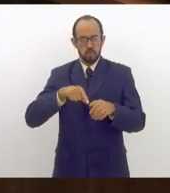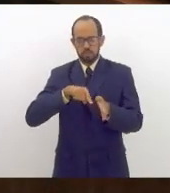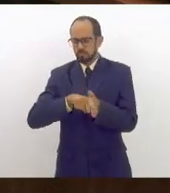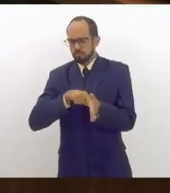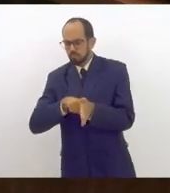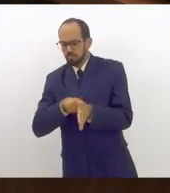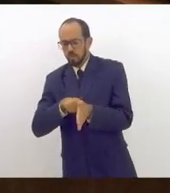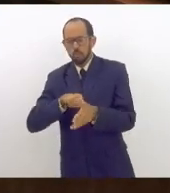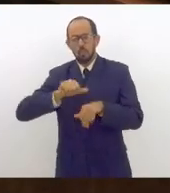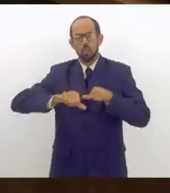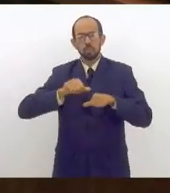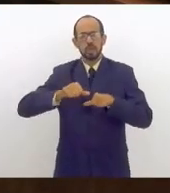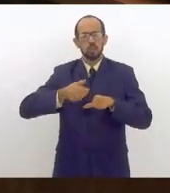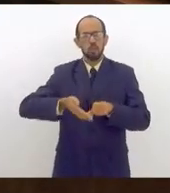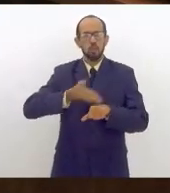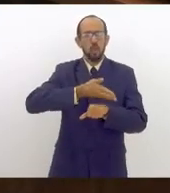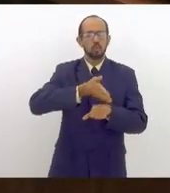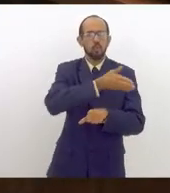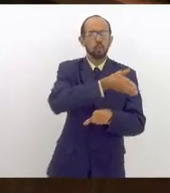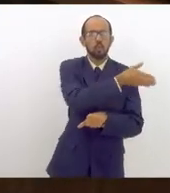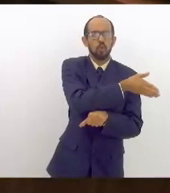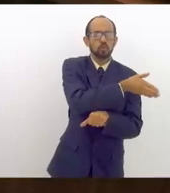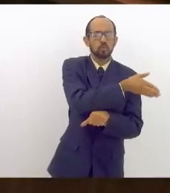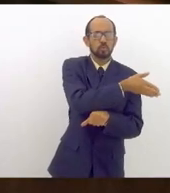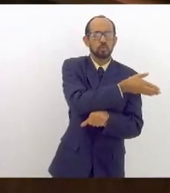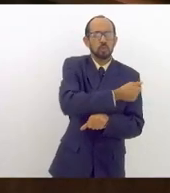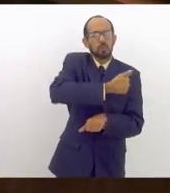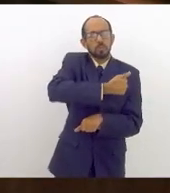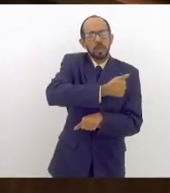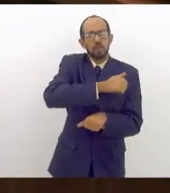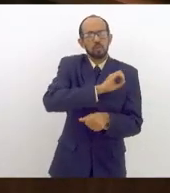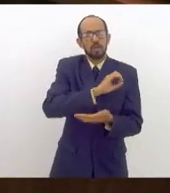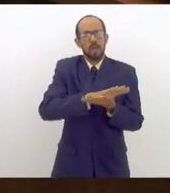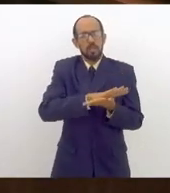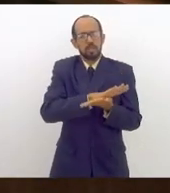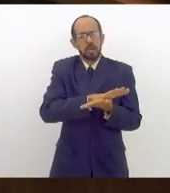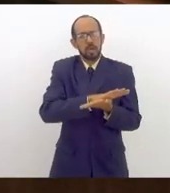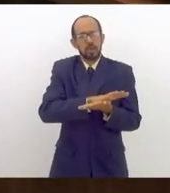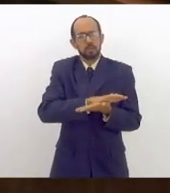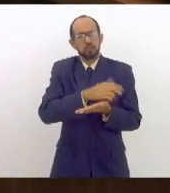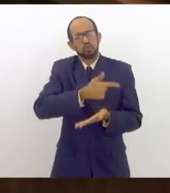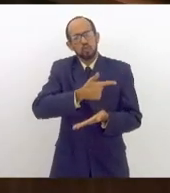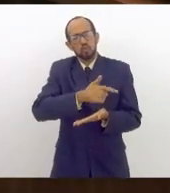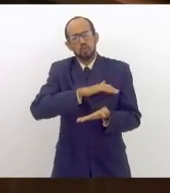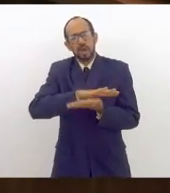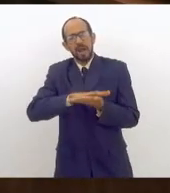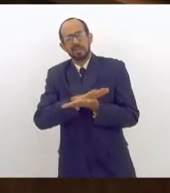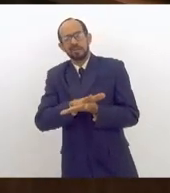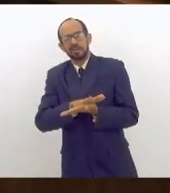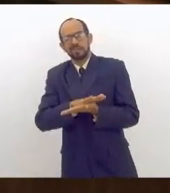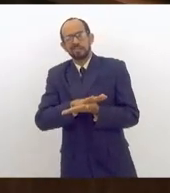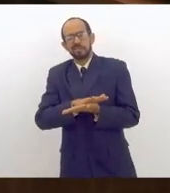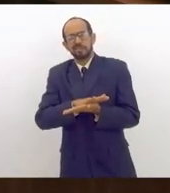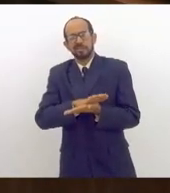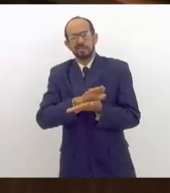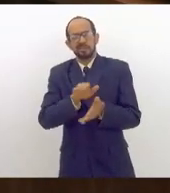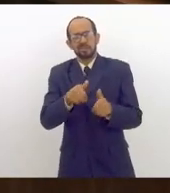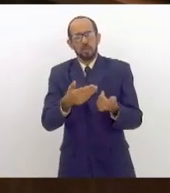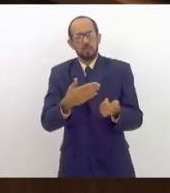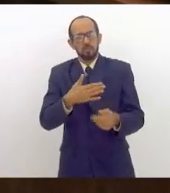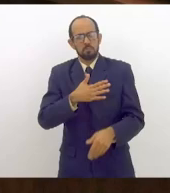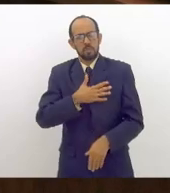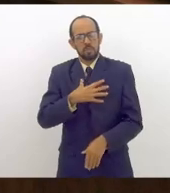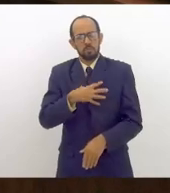laudos, que no primeiro e no segundo não havia nada. Então, eu quero dizer isso, deixar para vocês. O Jairinho